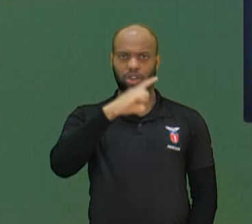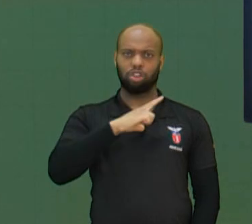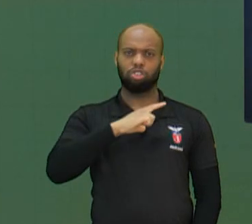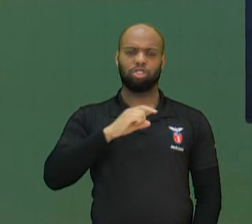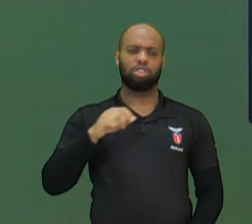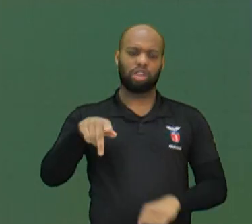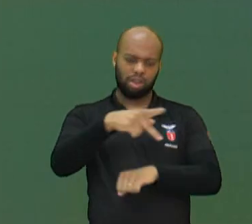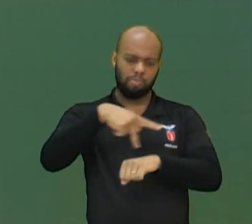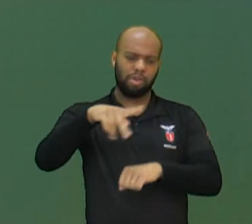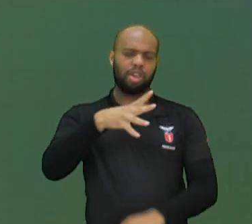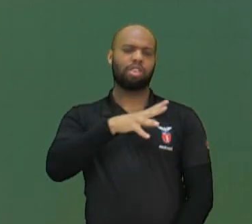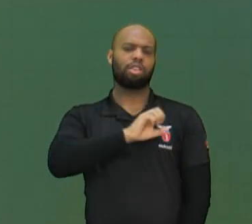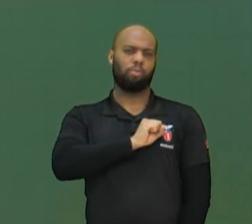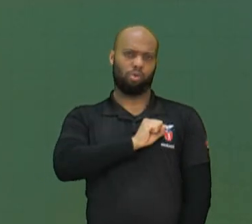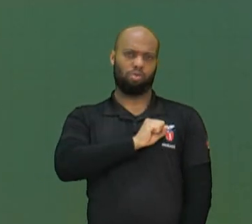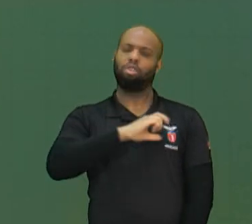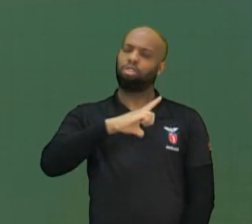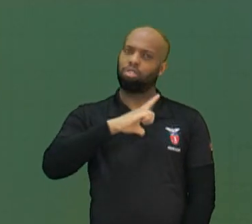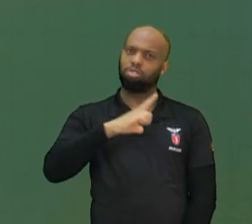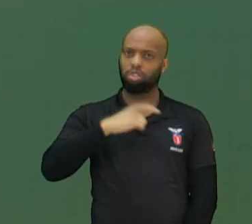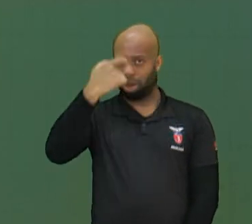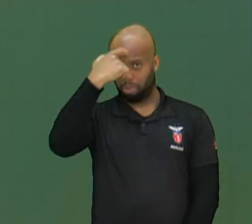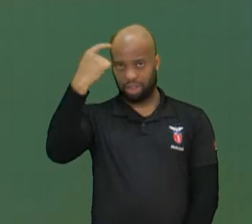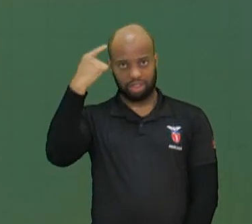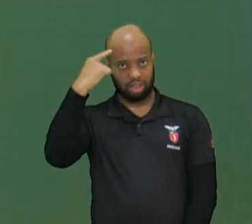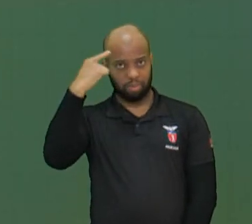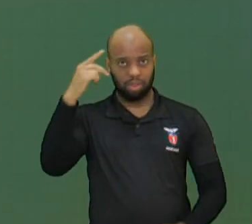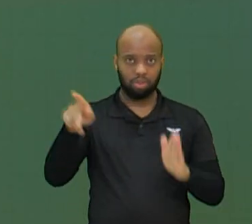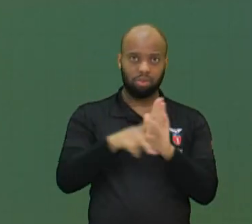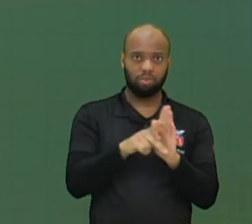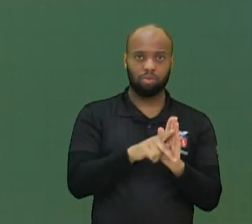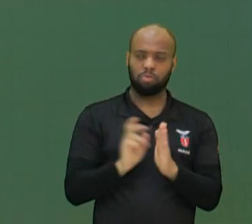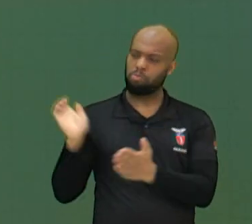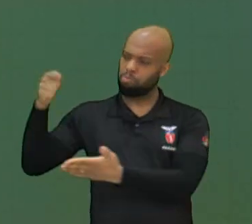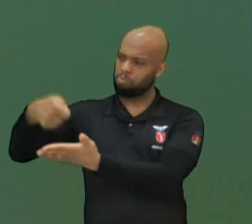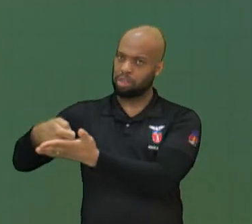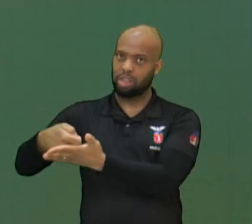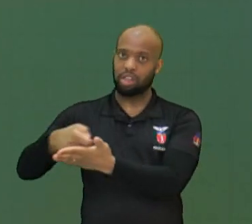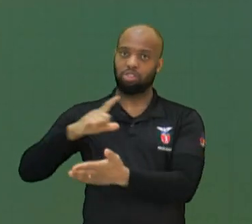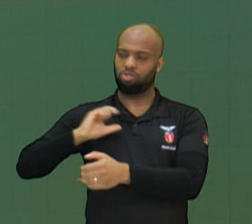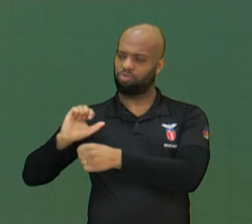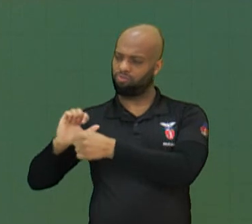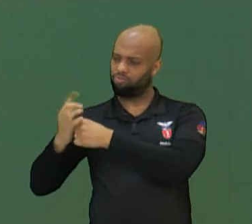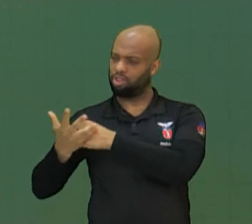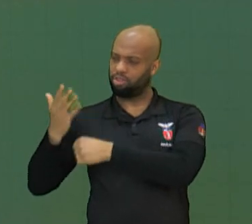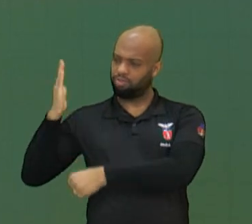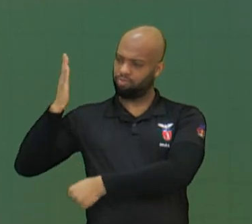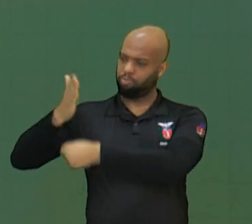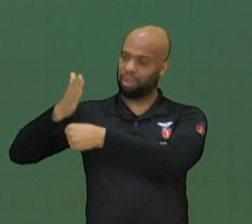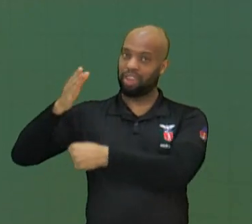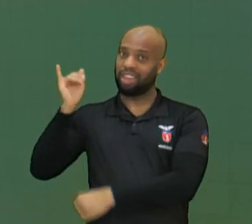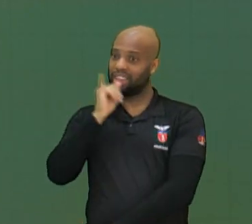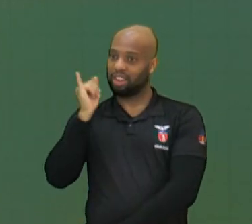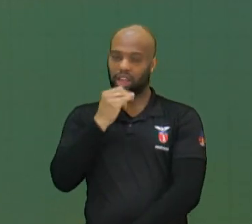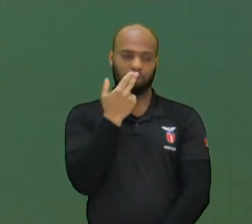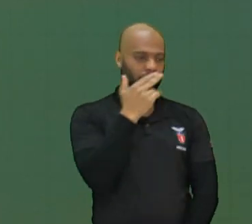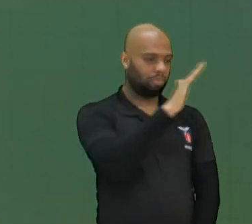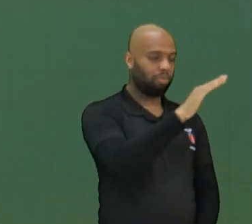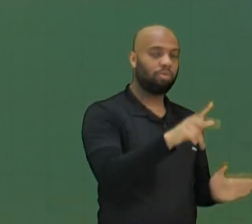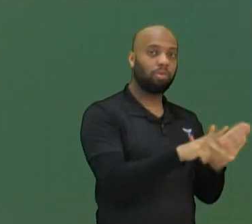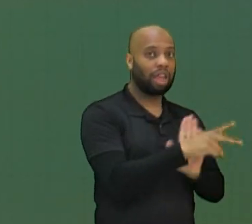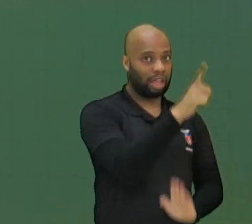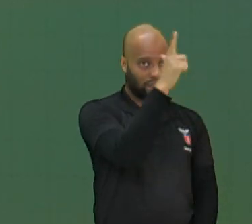nacionalismo. As ideologias totalitárias, em particular o fascismo italiano e o nazismo alemão,